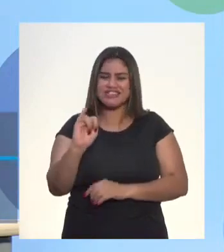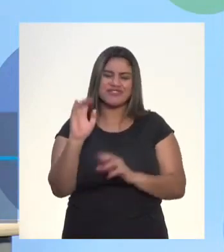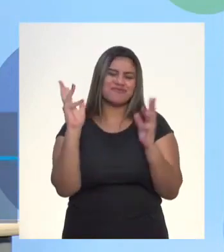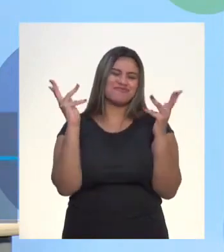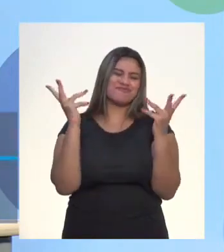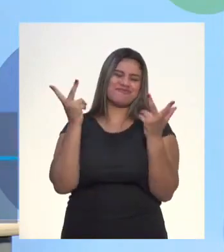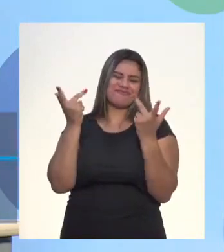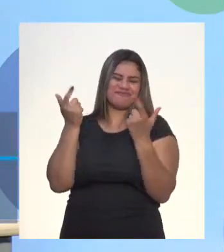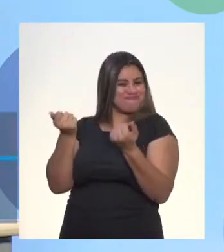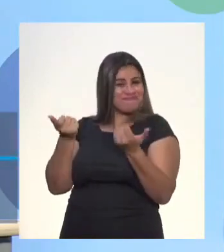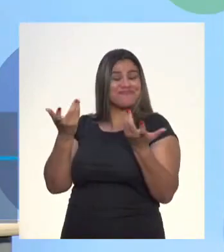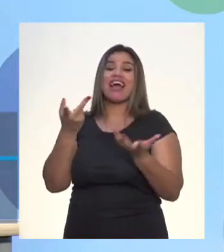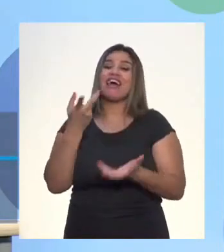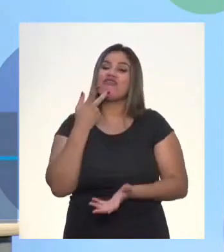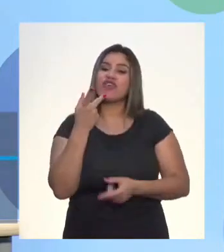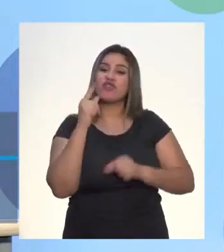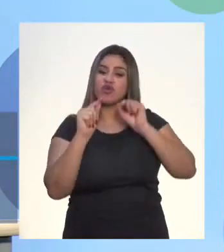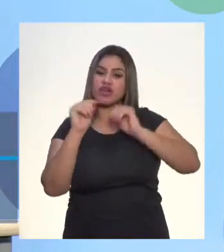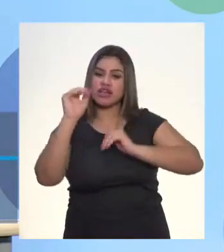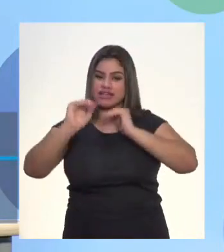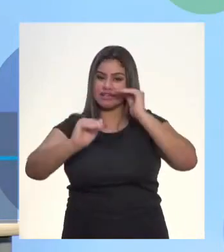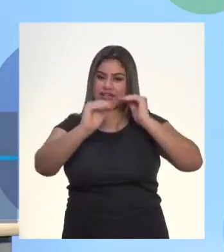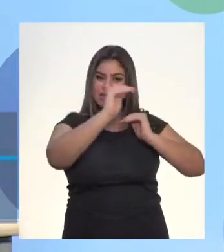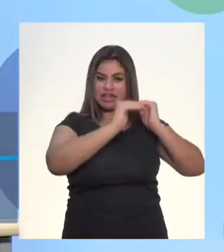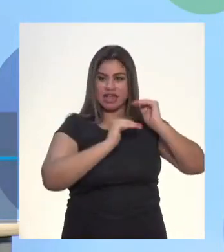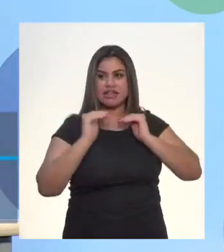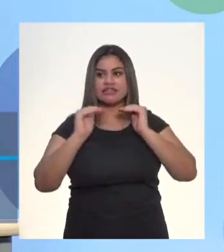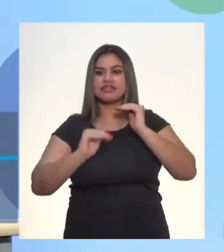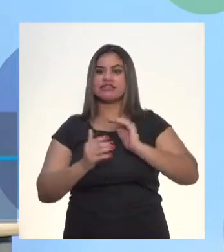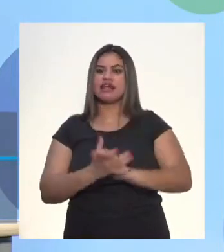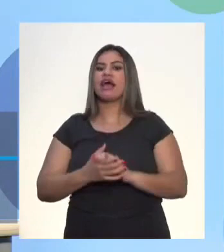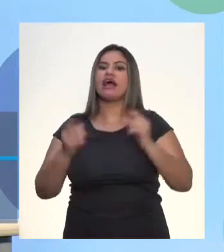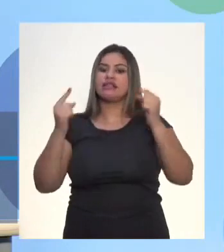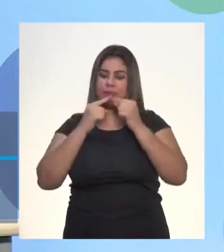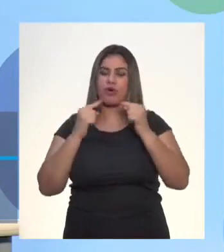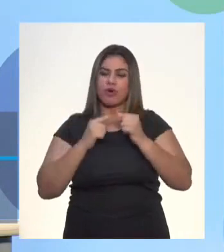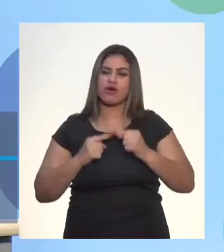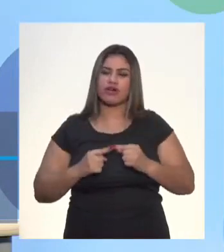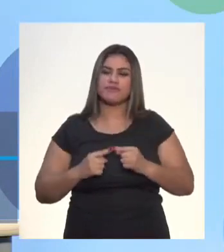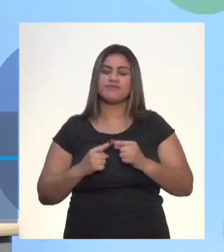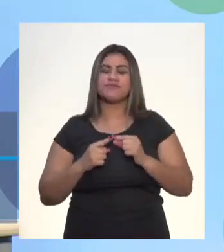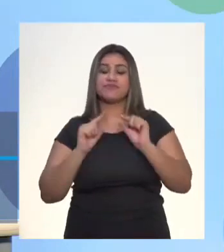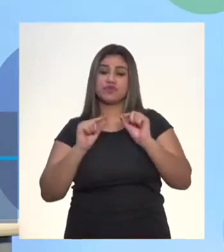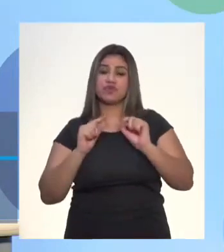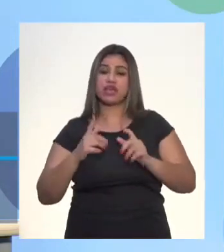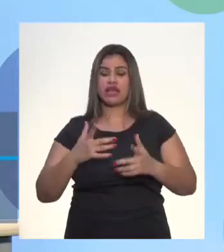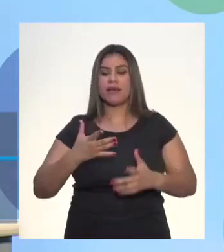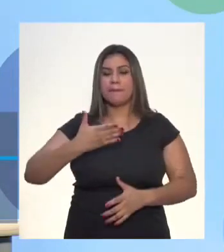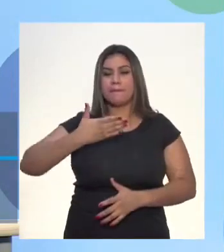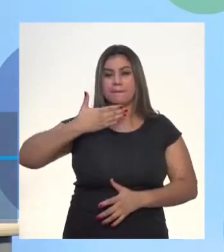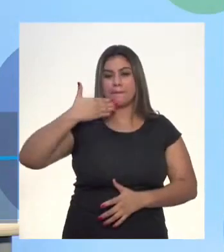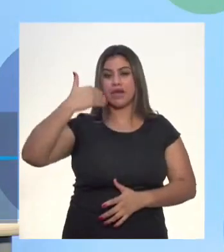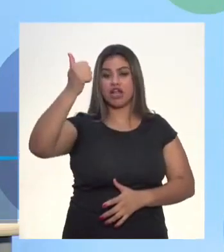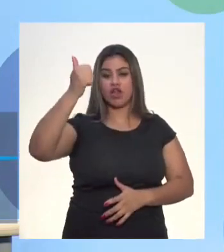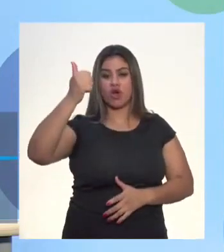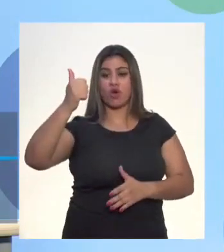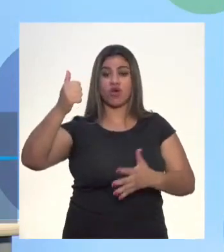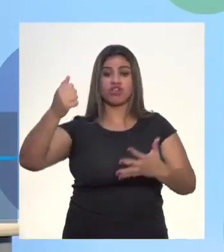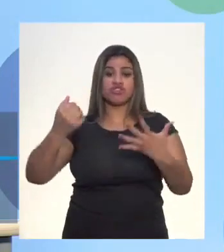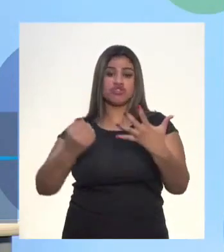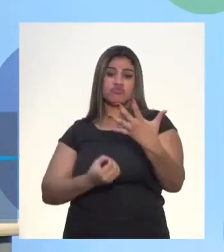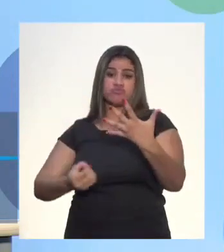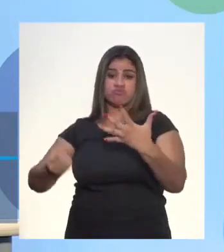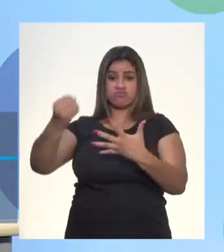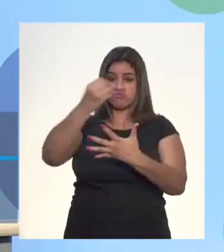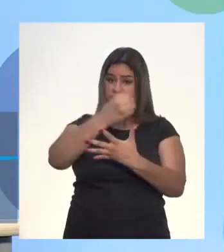ela disse que a desigualdade está relacionada a uma situação de vantagem, de privilégio de